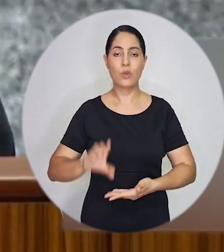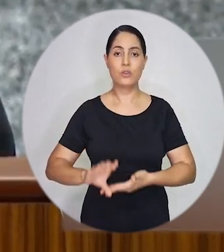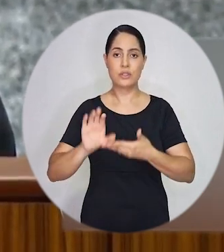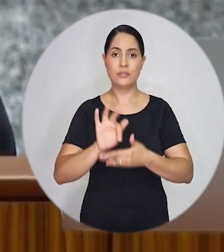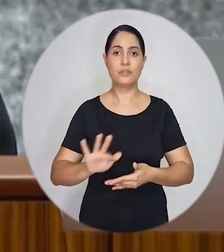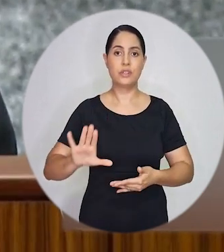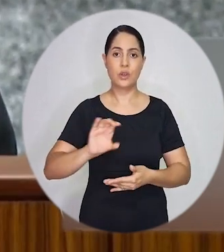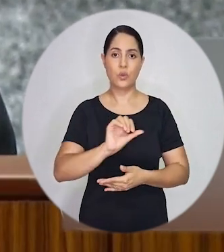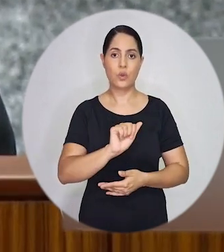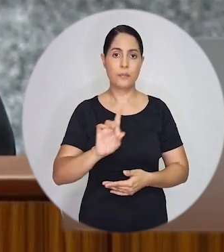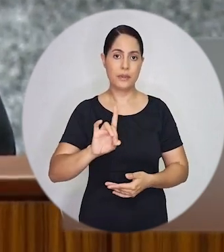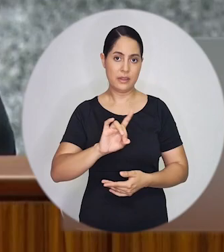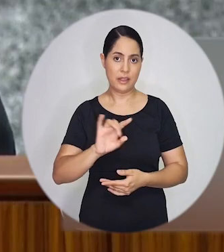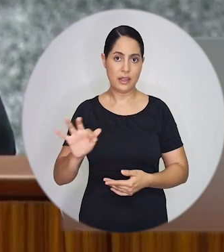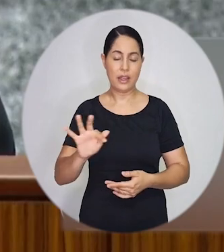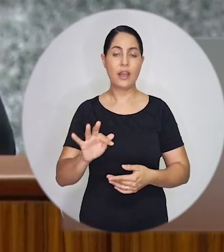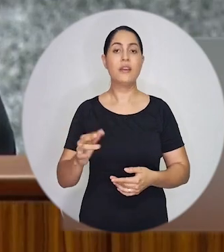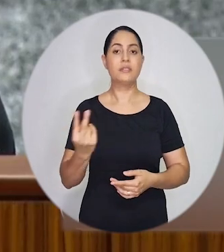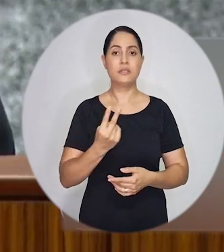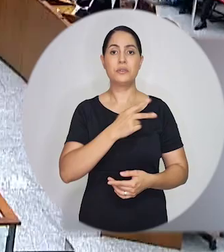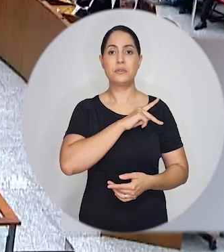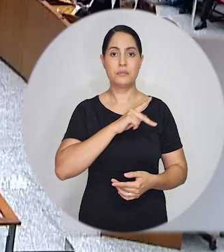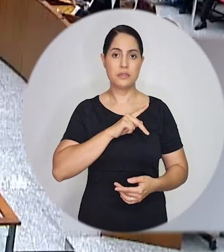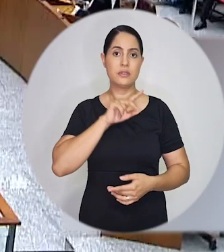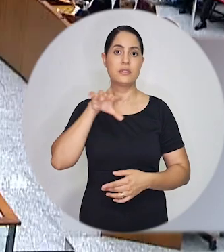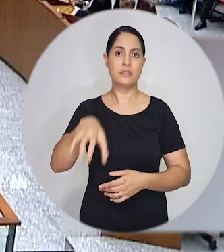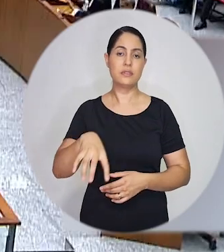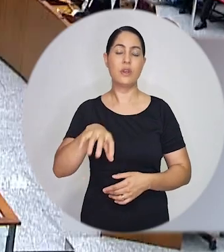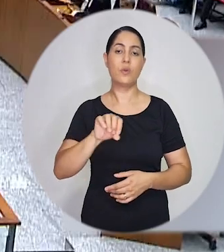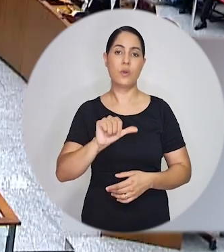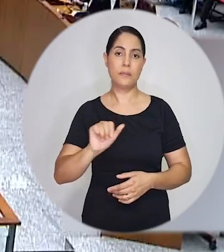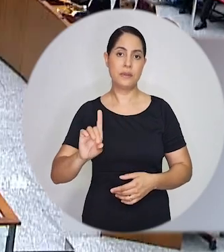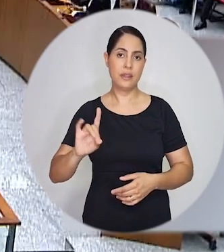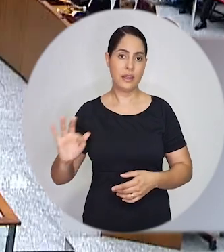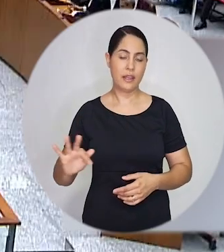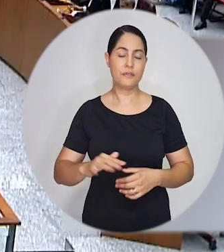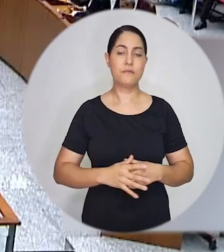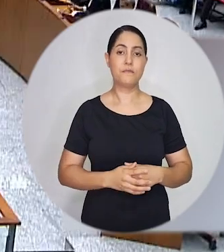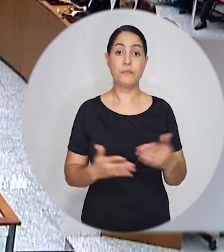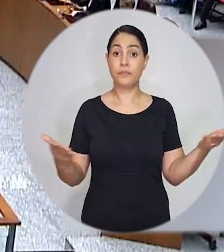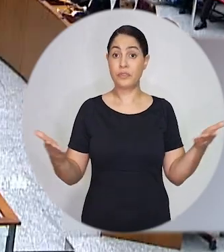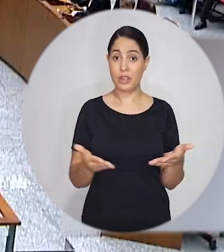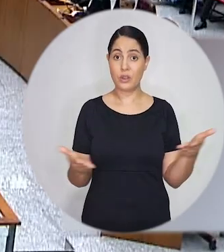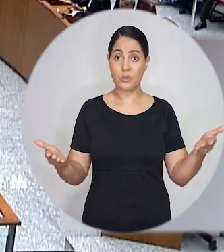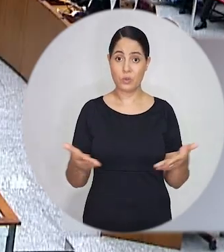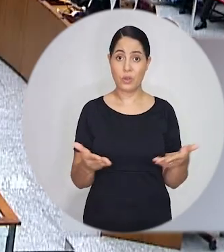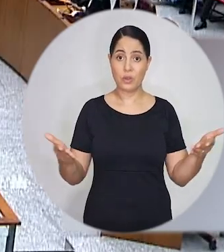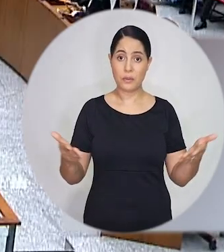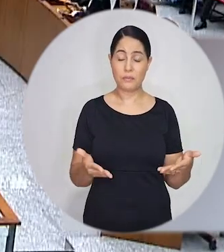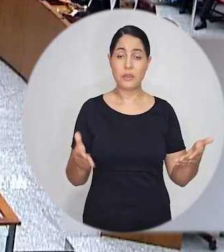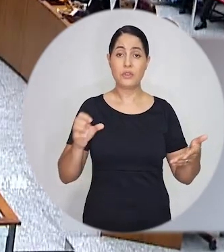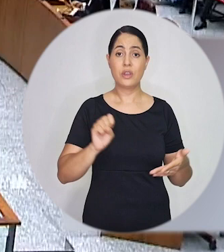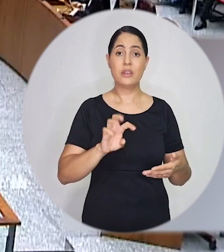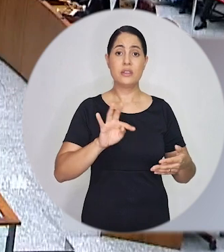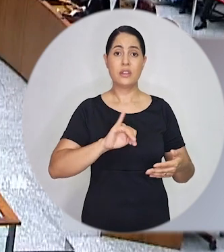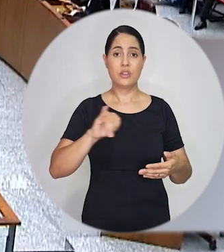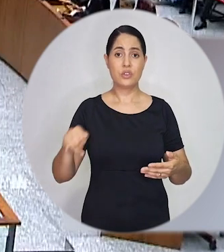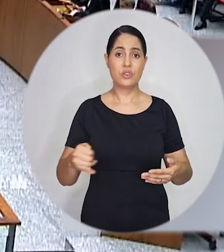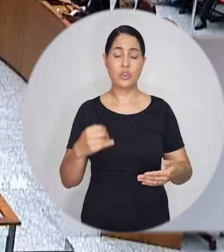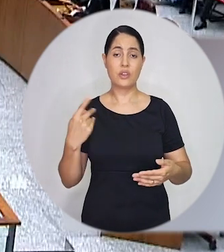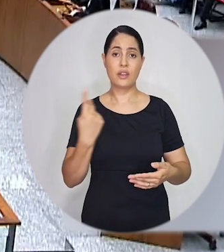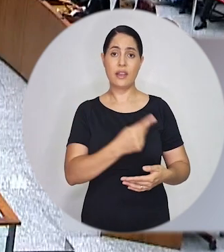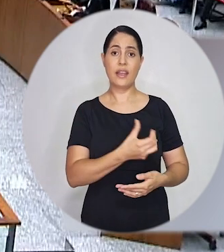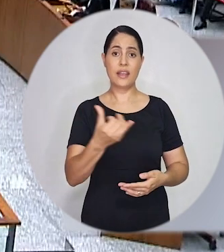Distrito Federal, bem como vice-presidente desta mesma seccional. Na composição atual do Superior Tribunal